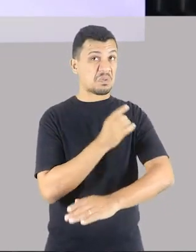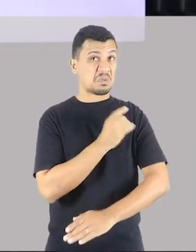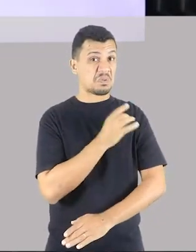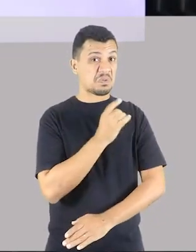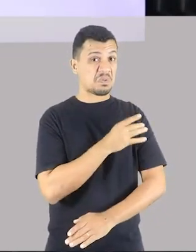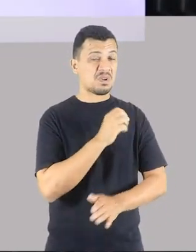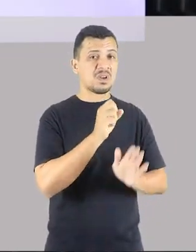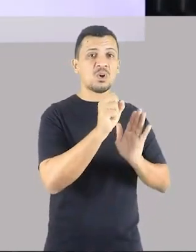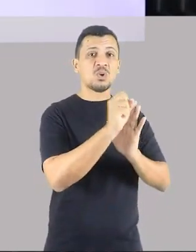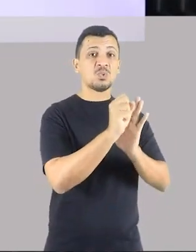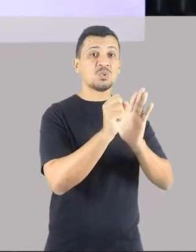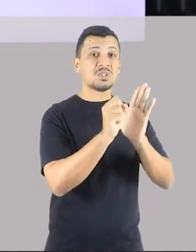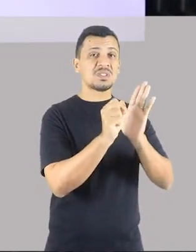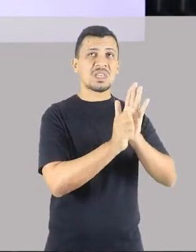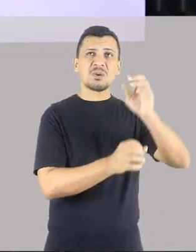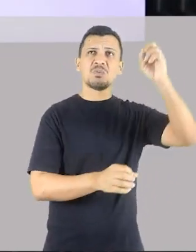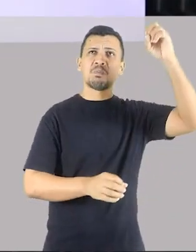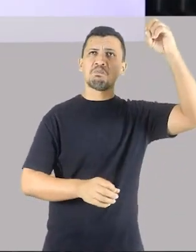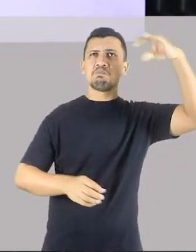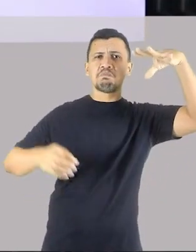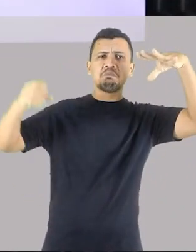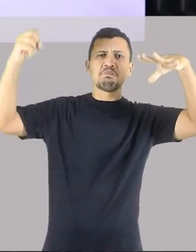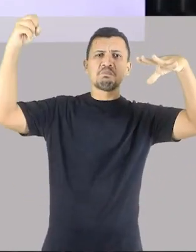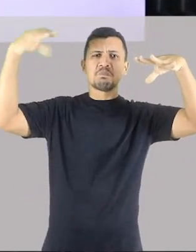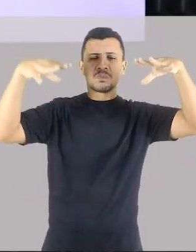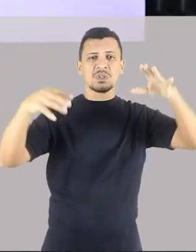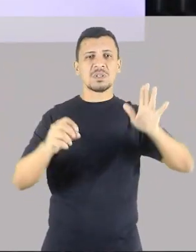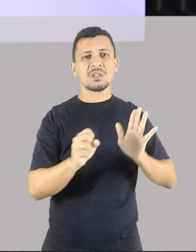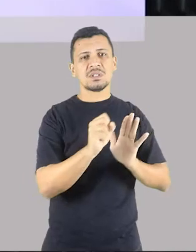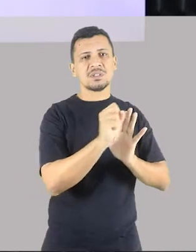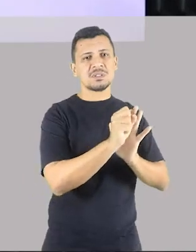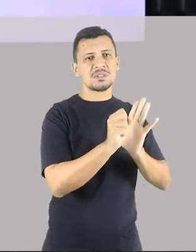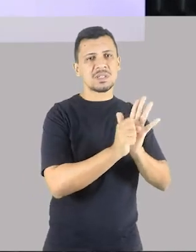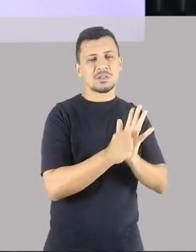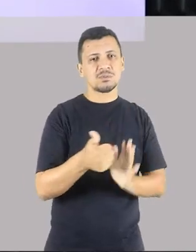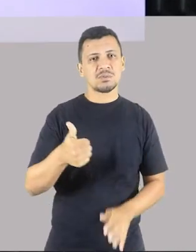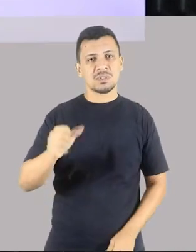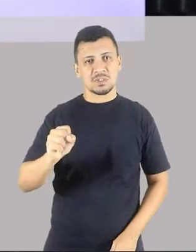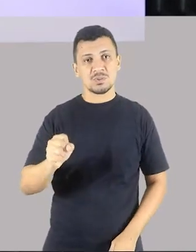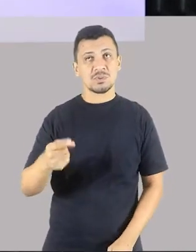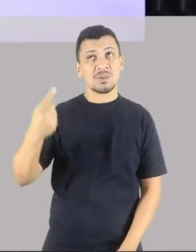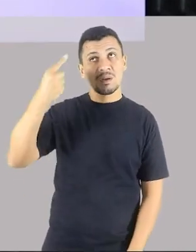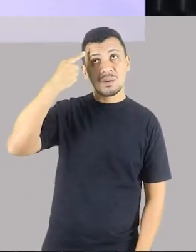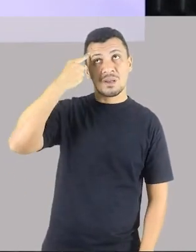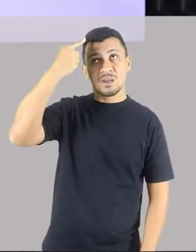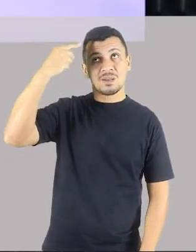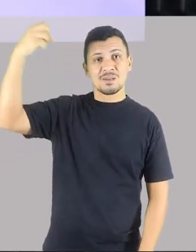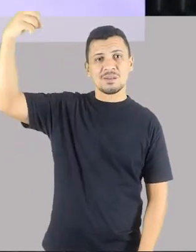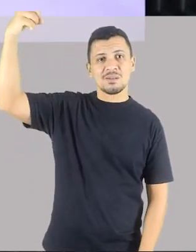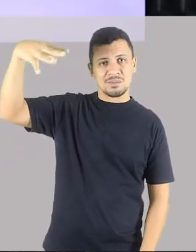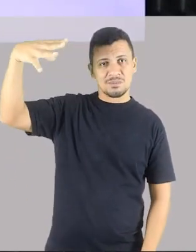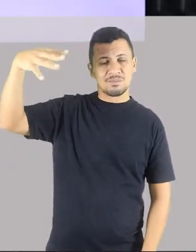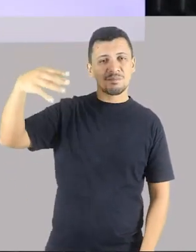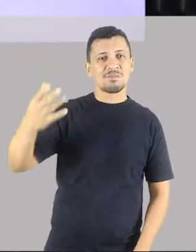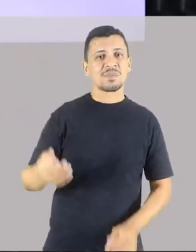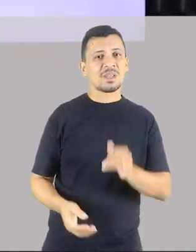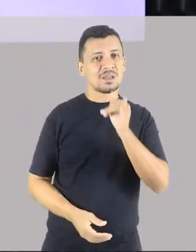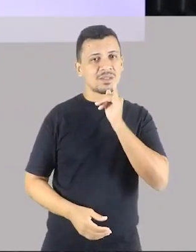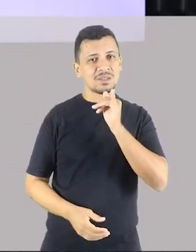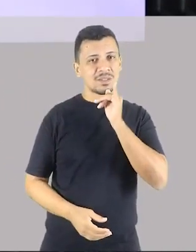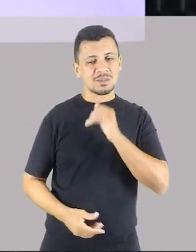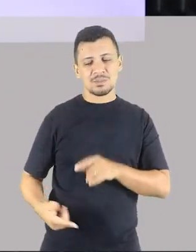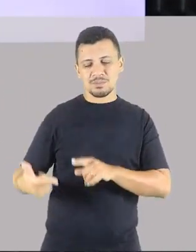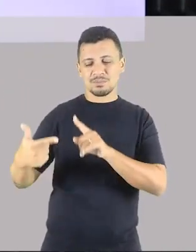Século das Luzes, né? Que é como é chamado o século XVIII, o século do Iluminismo. Então, são todos exemplos de perífrases, tá